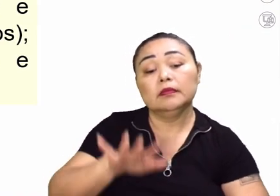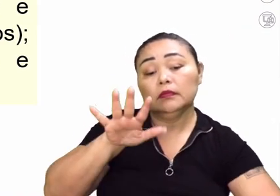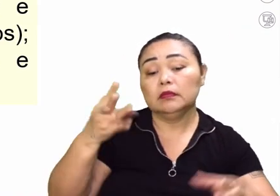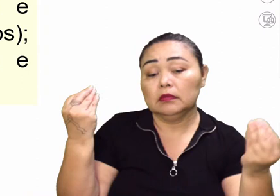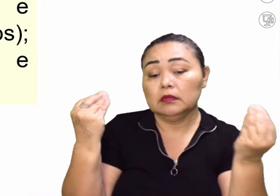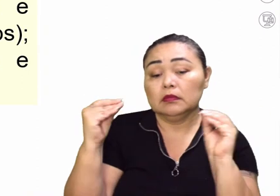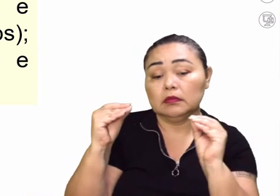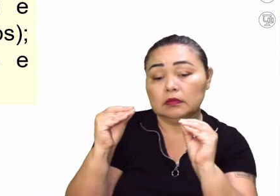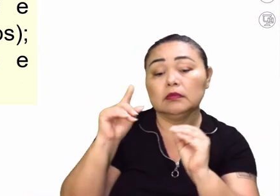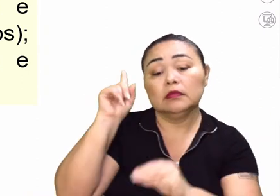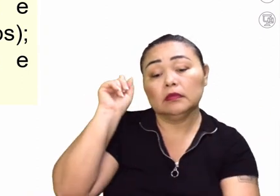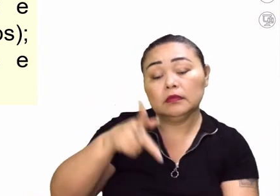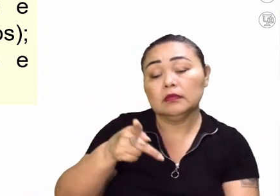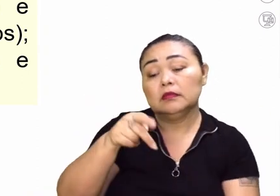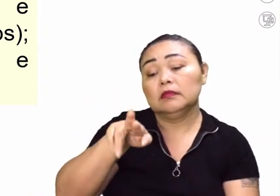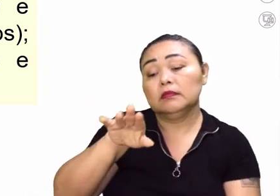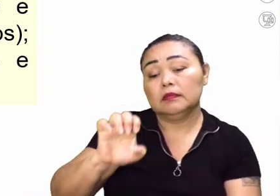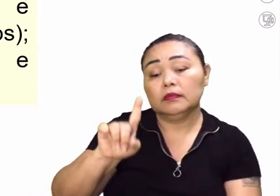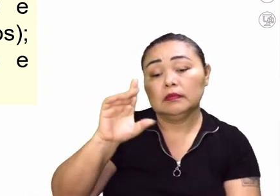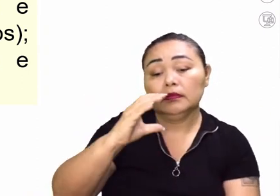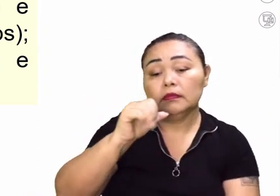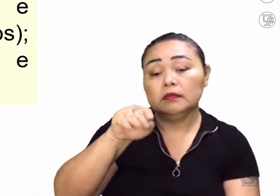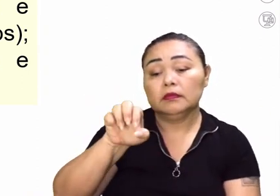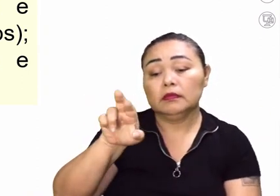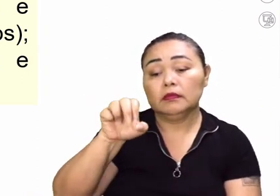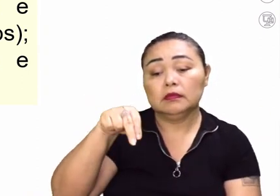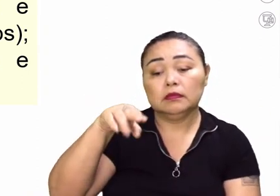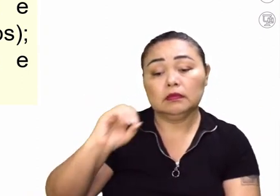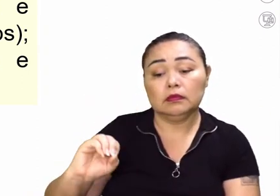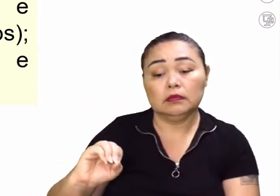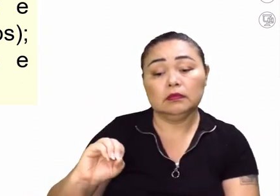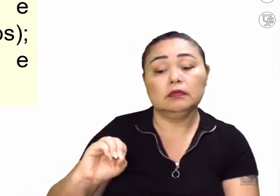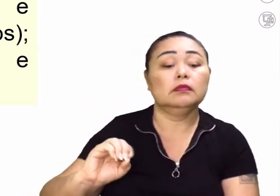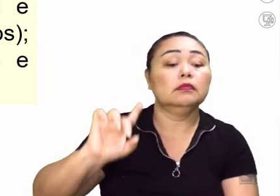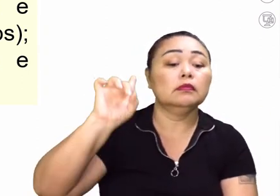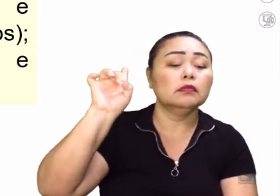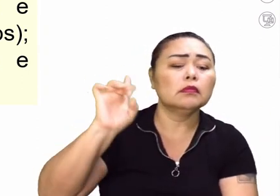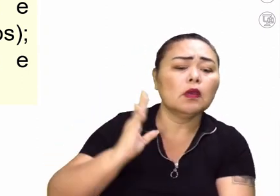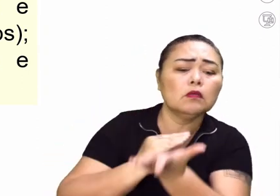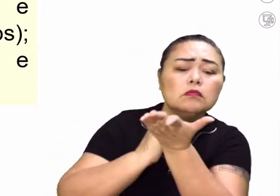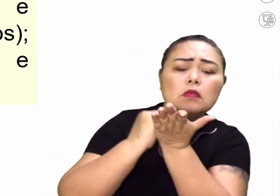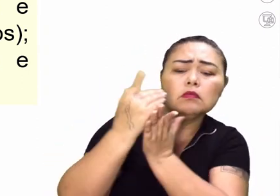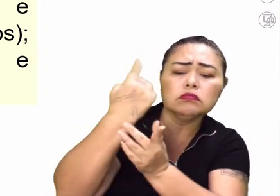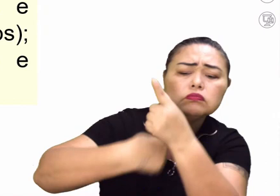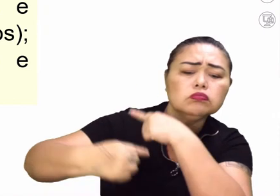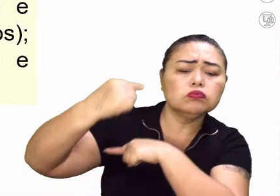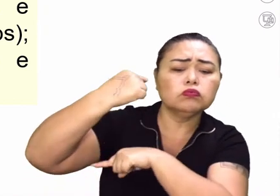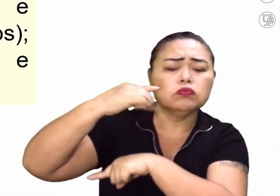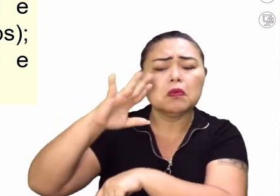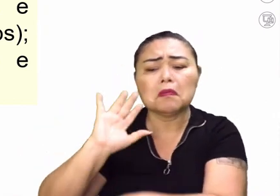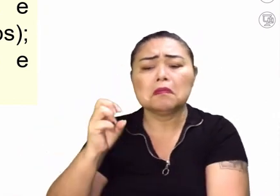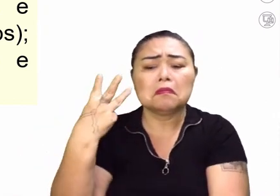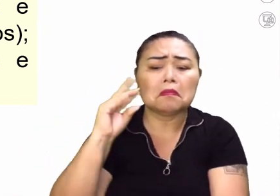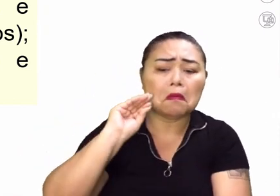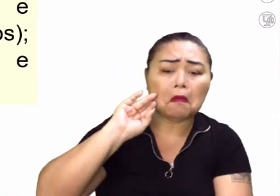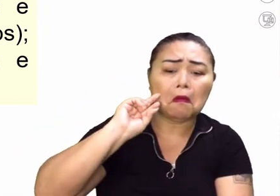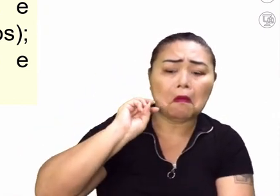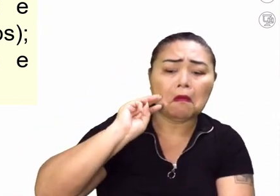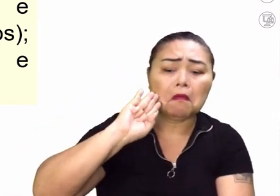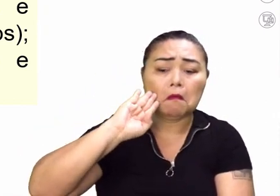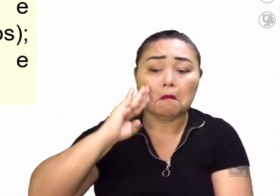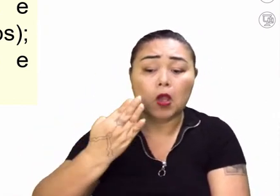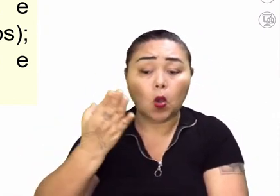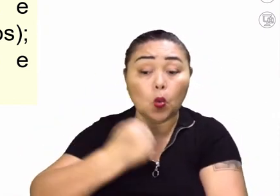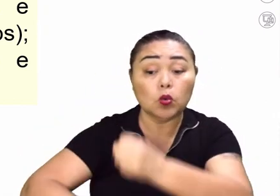algumas informações são do pré-cambriano e início do paleozoico cerca de